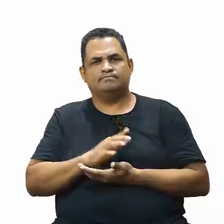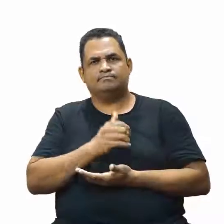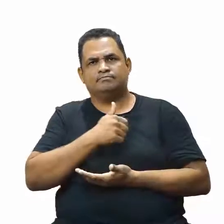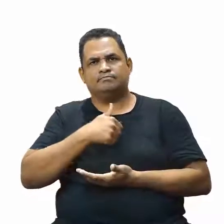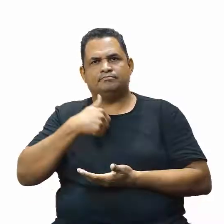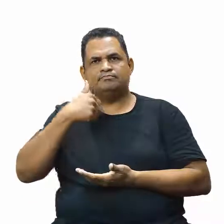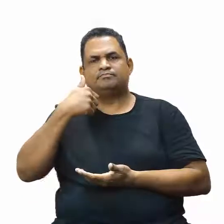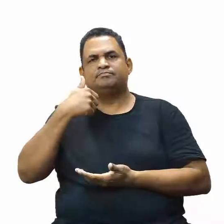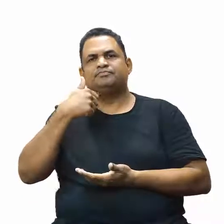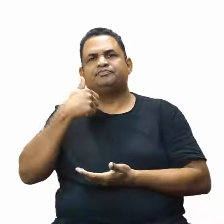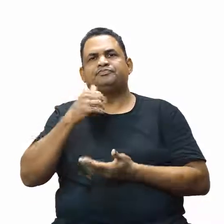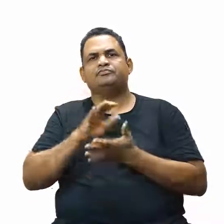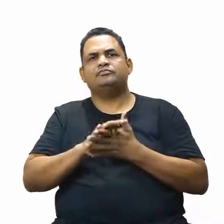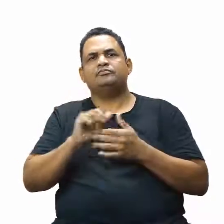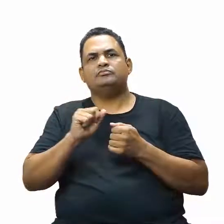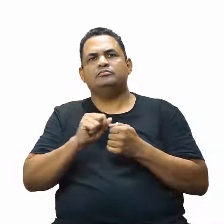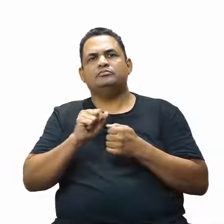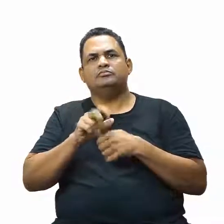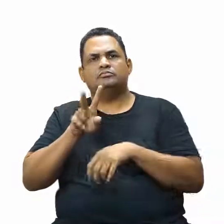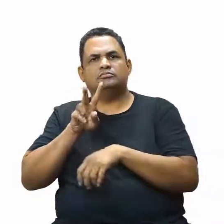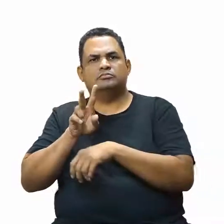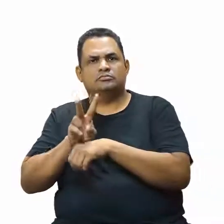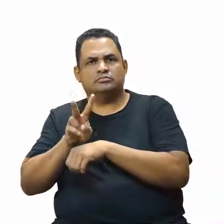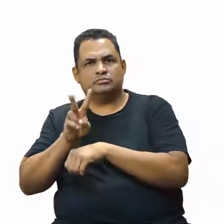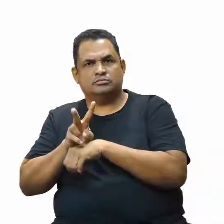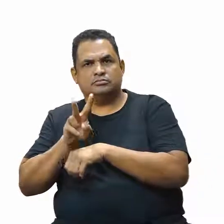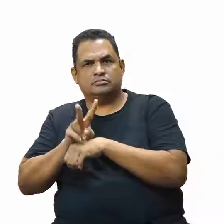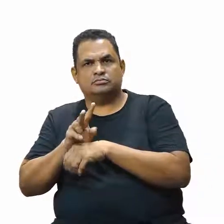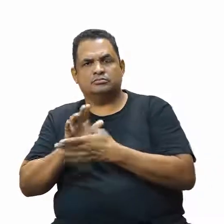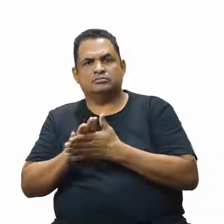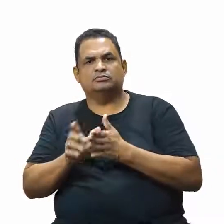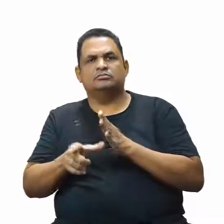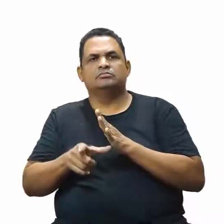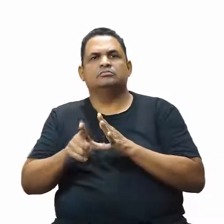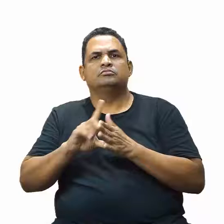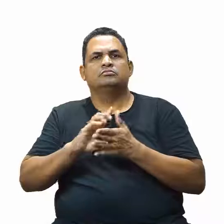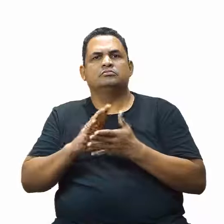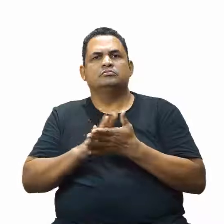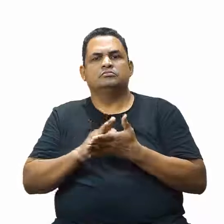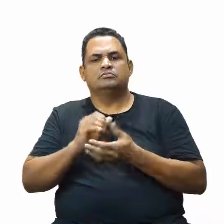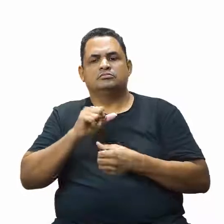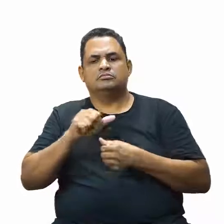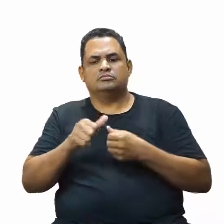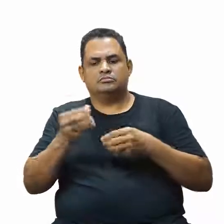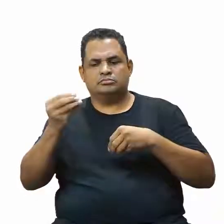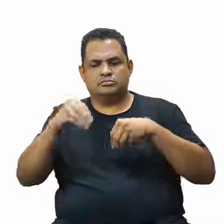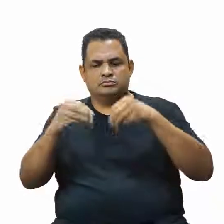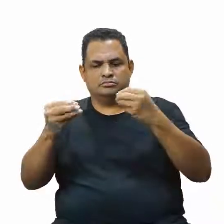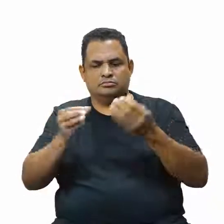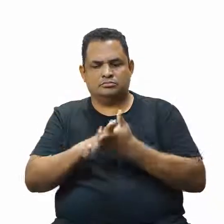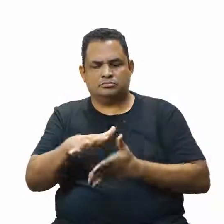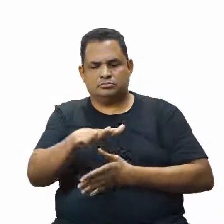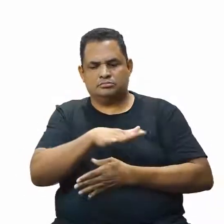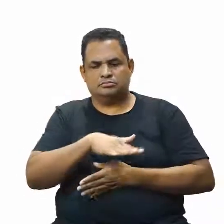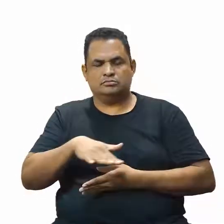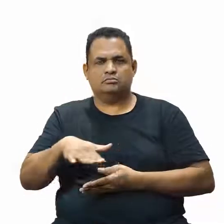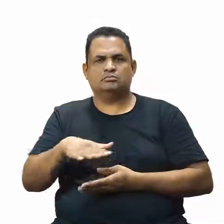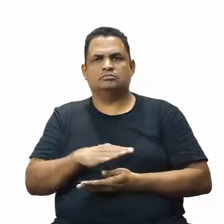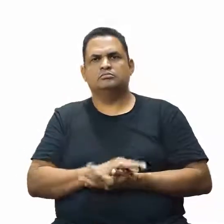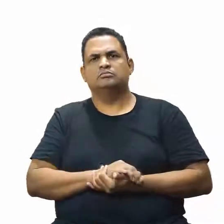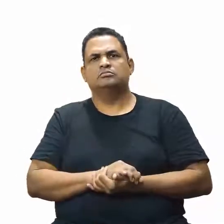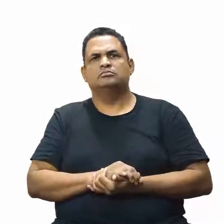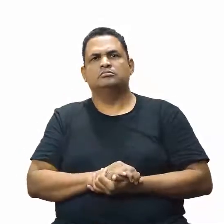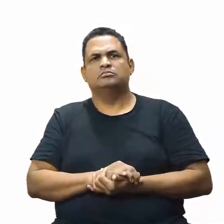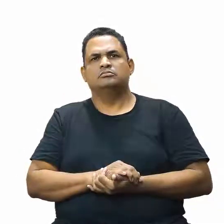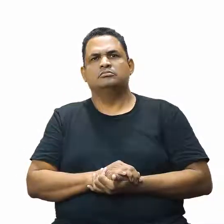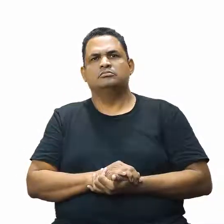o ideal é realizar a prevenção antes das mudas serem levadas para o local de plantio. Ah,